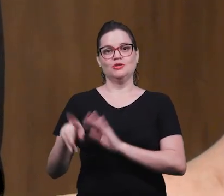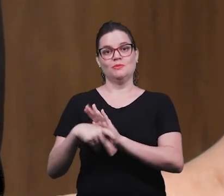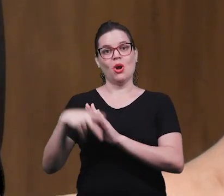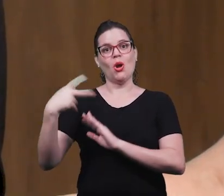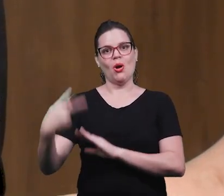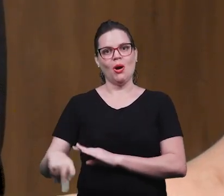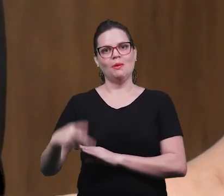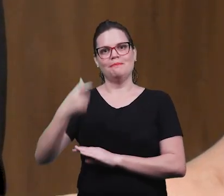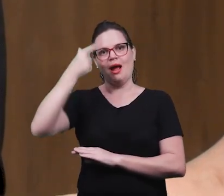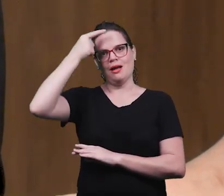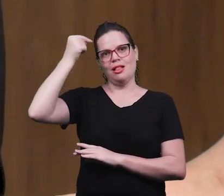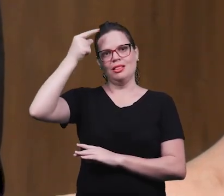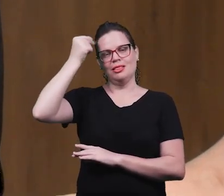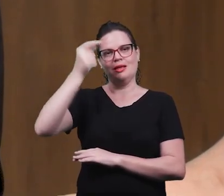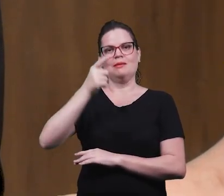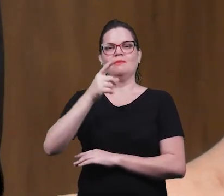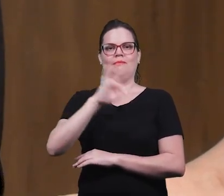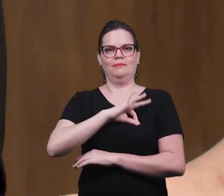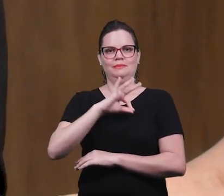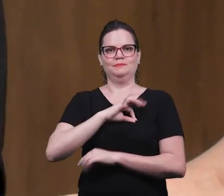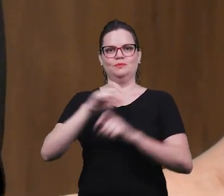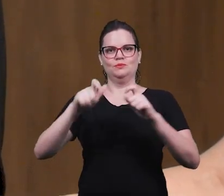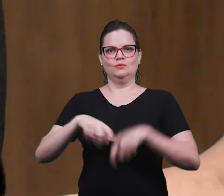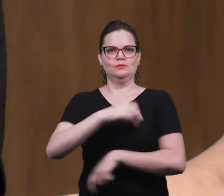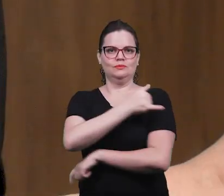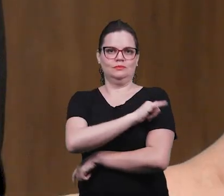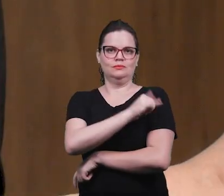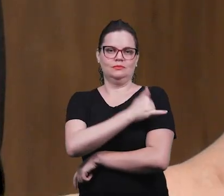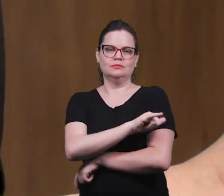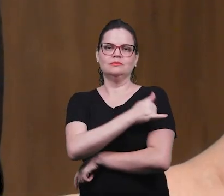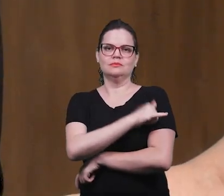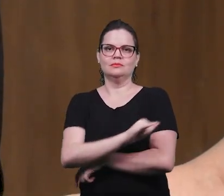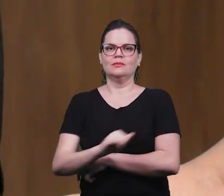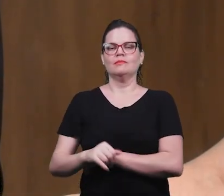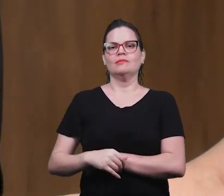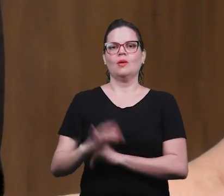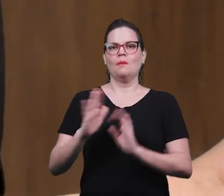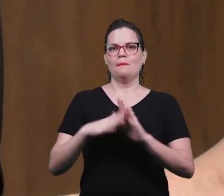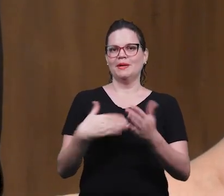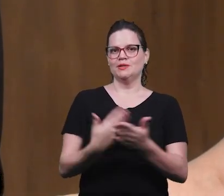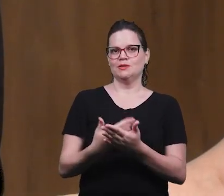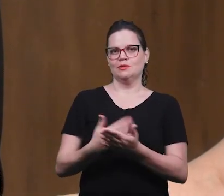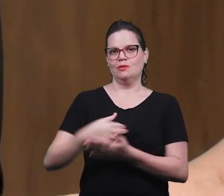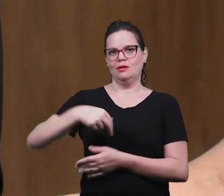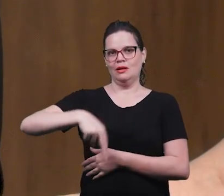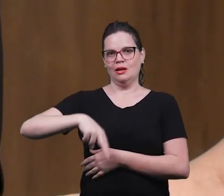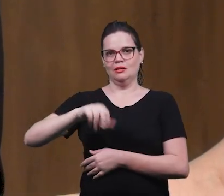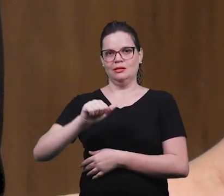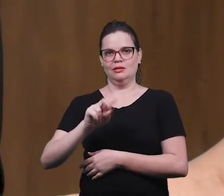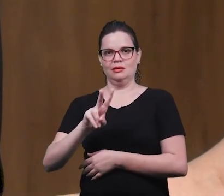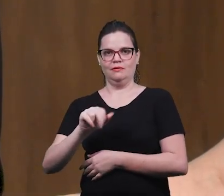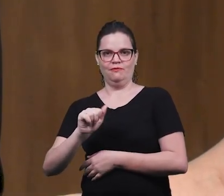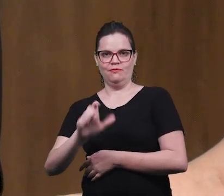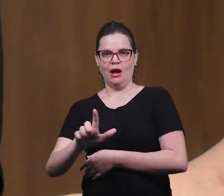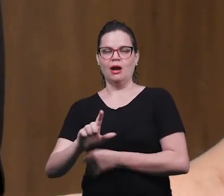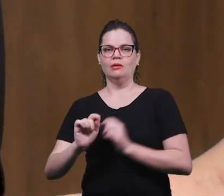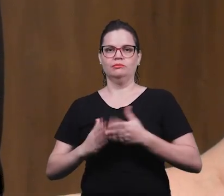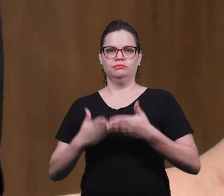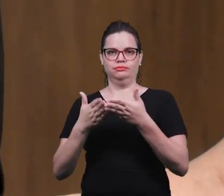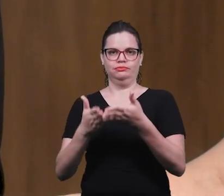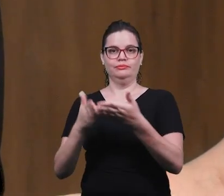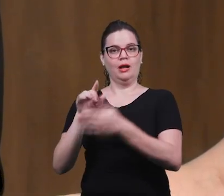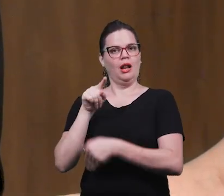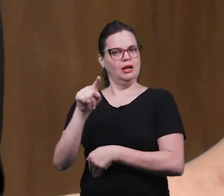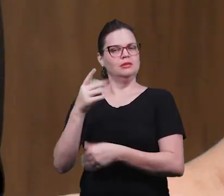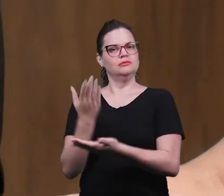A Academia Militar, no Rio de Janeiro, na Escola Naval, que fica do lado do aeroporto Santos Dumont, ali na ilha de